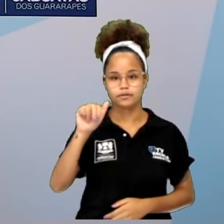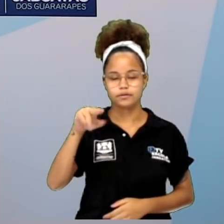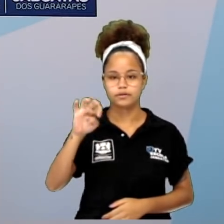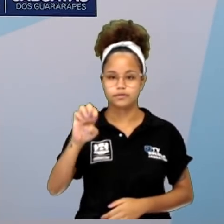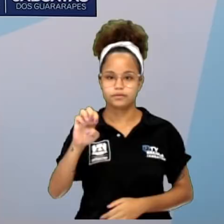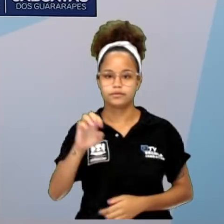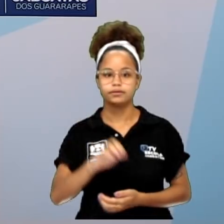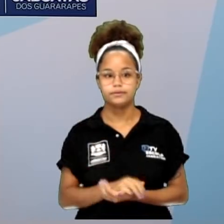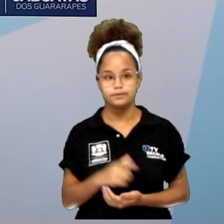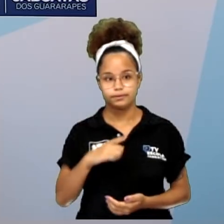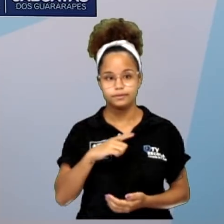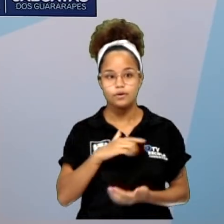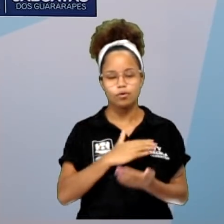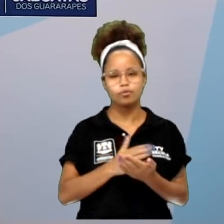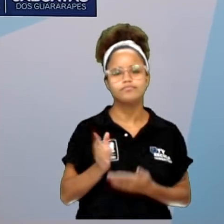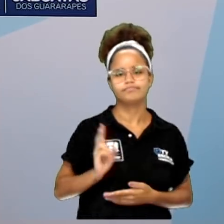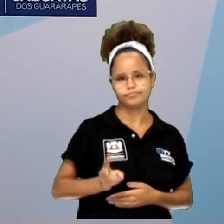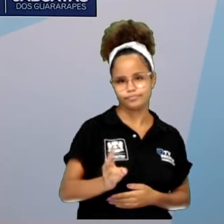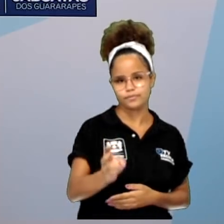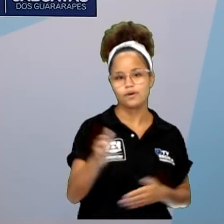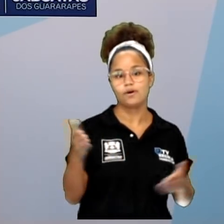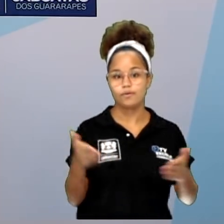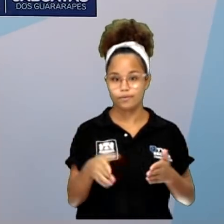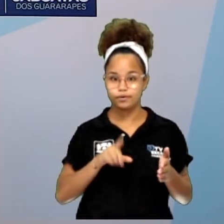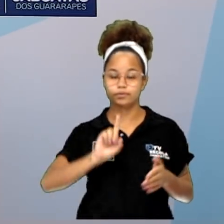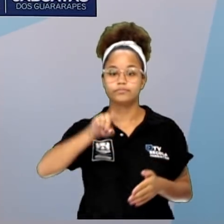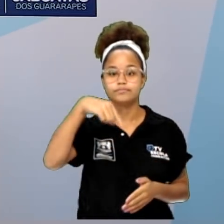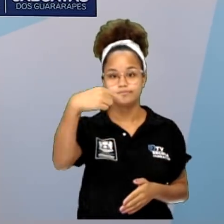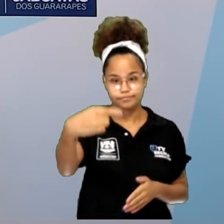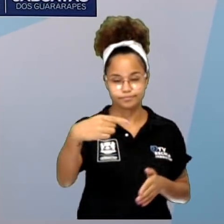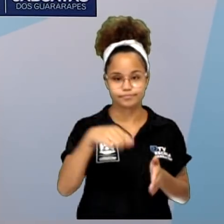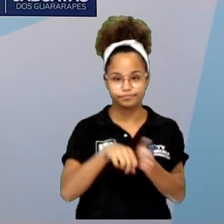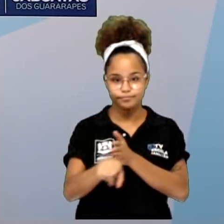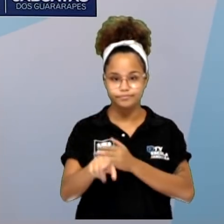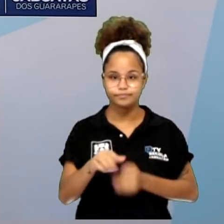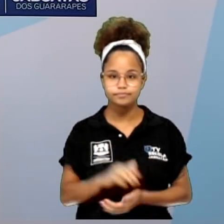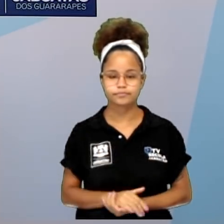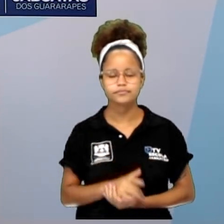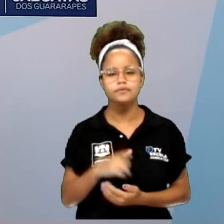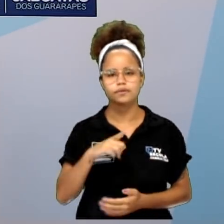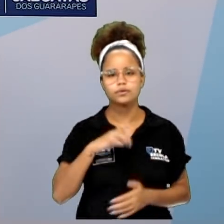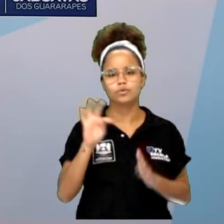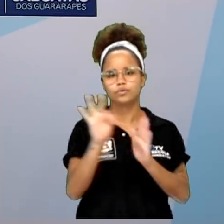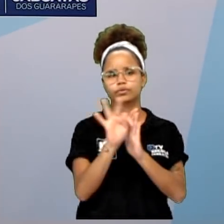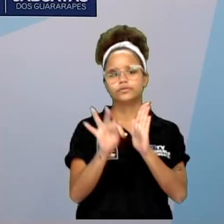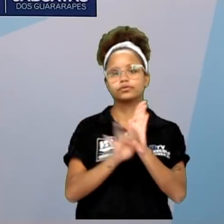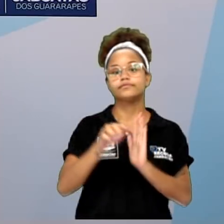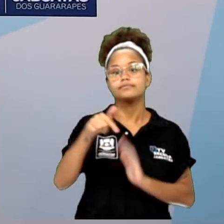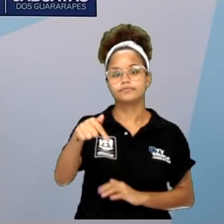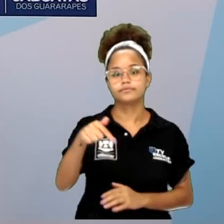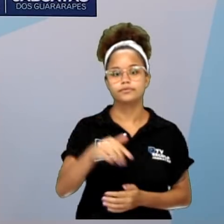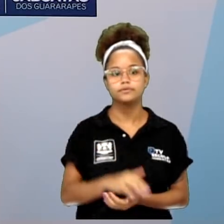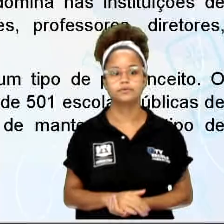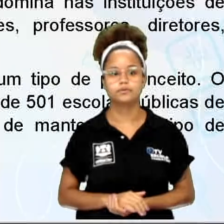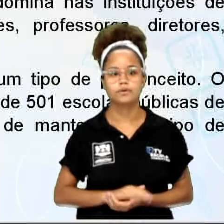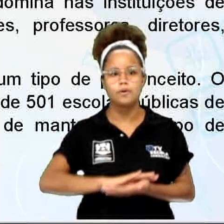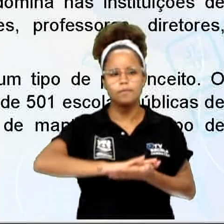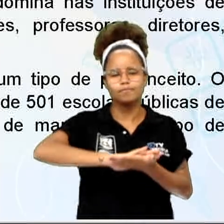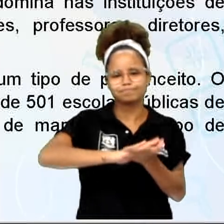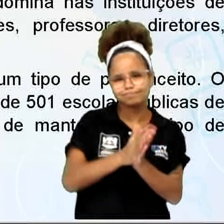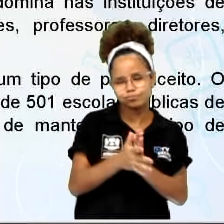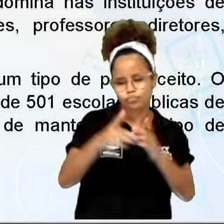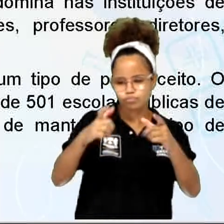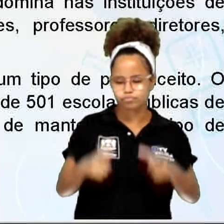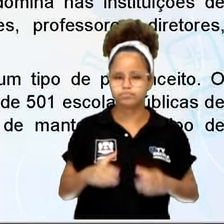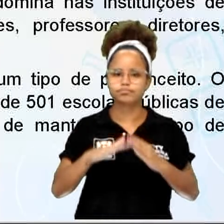não é isso? Vamos seguindo aí agora para a próxima questão da gente. A gente encontra aí mais um texto agora chamado Preconceito no Ambiente